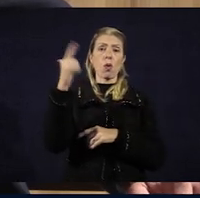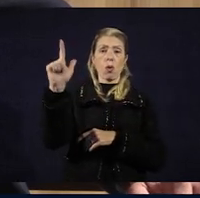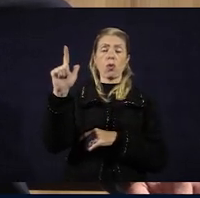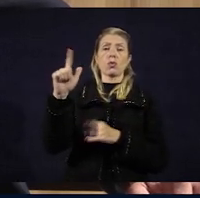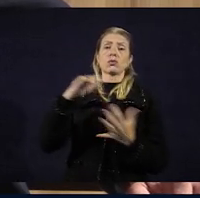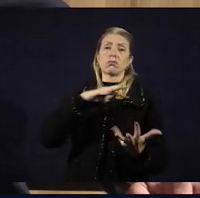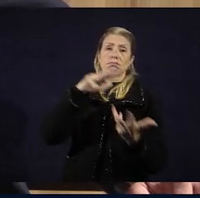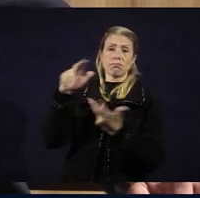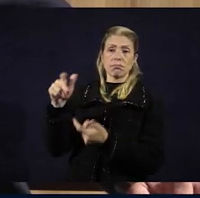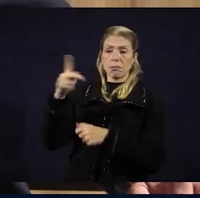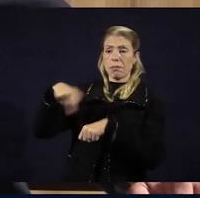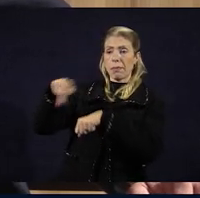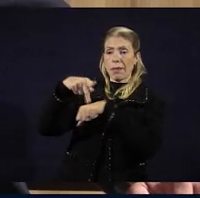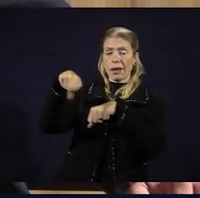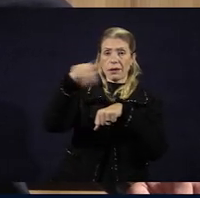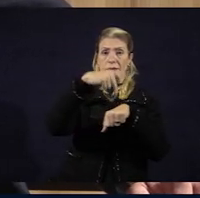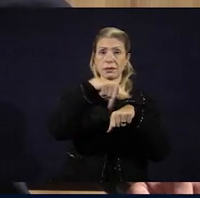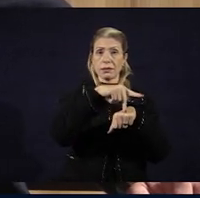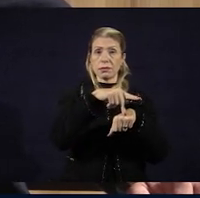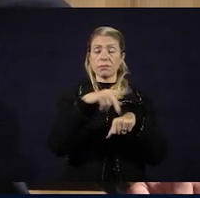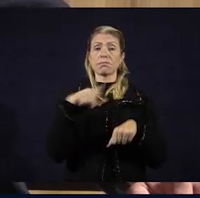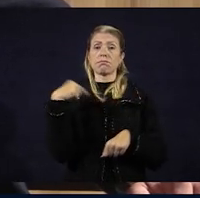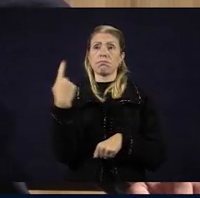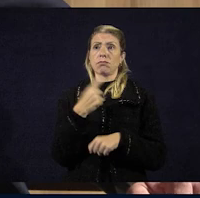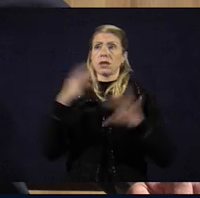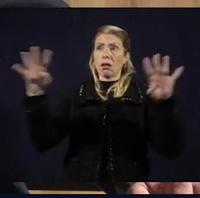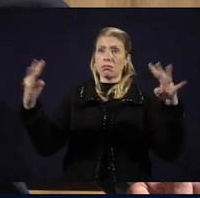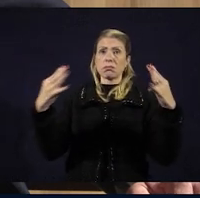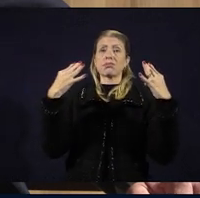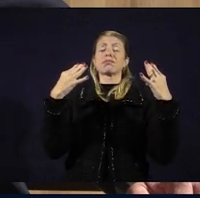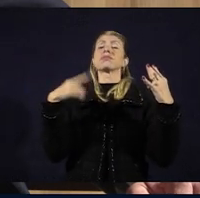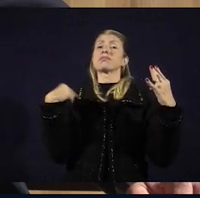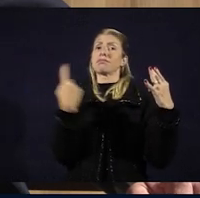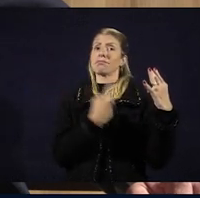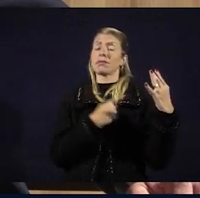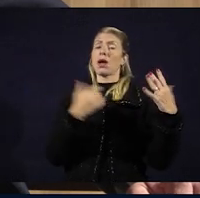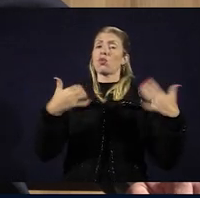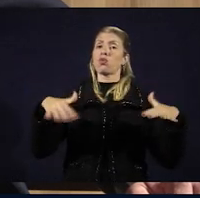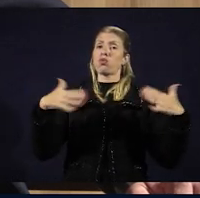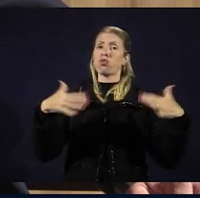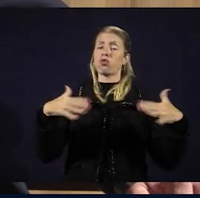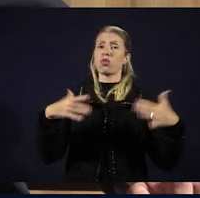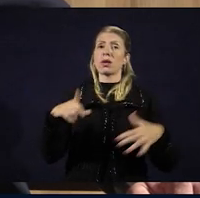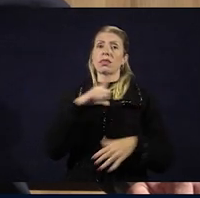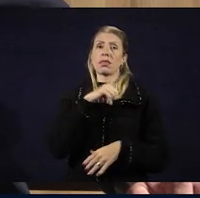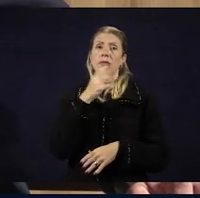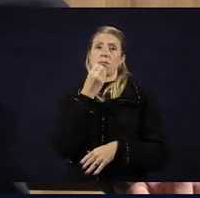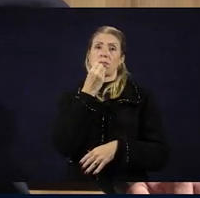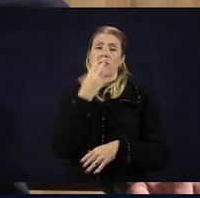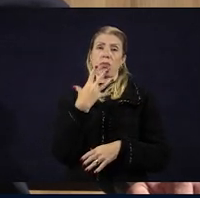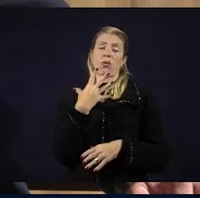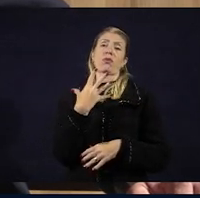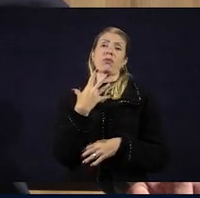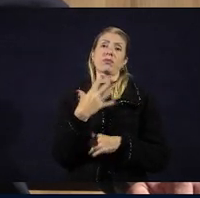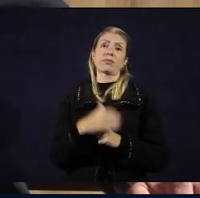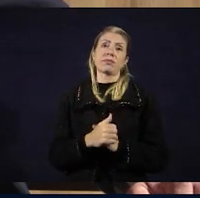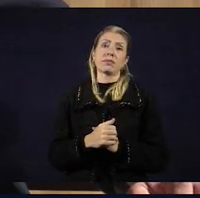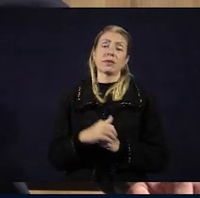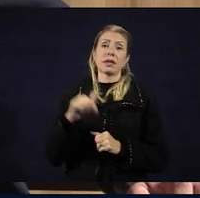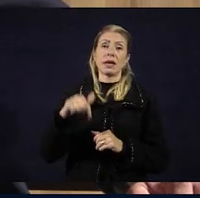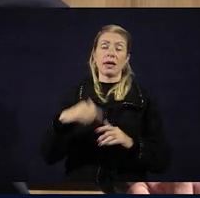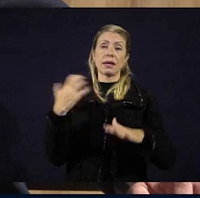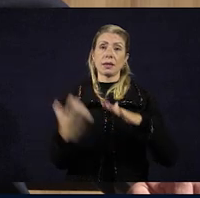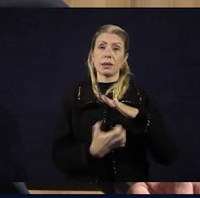1% da produção mundial nós somos muito bem vistos hoje hoje para esse efeito aqui a empresa tá